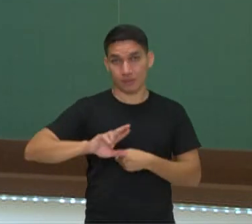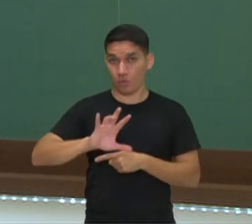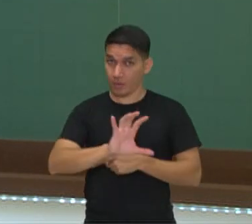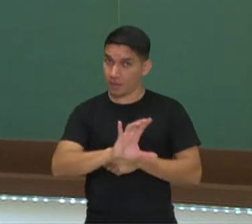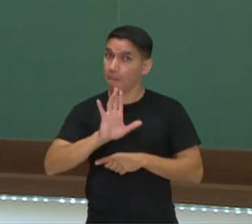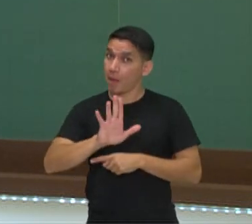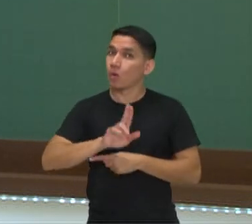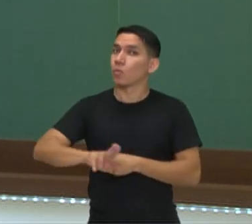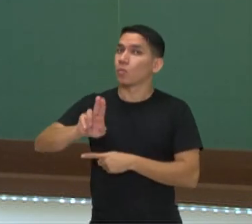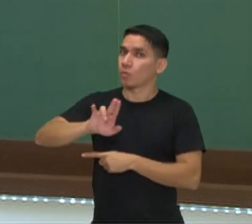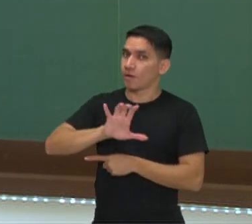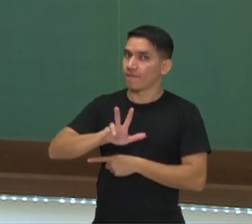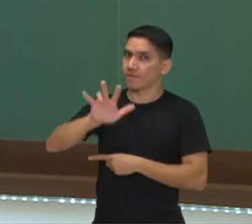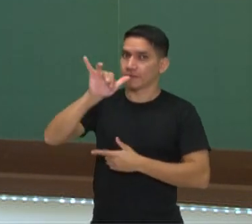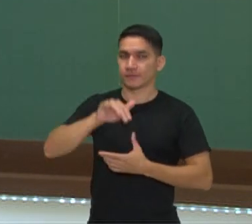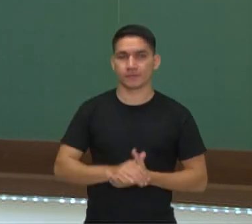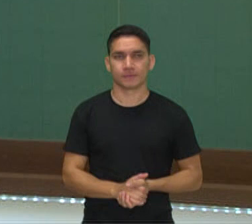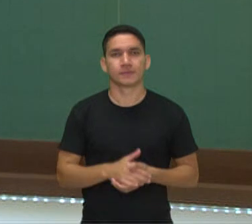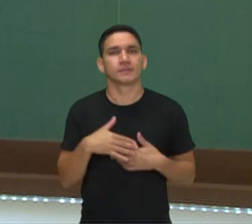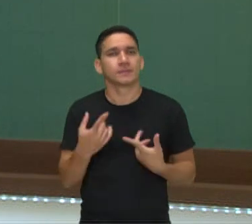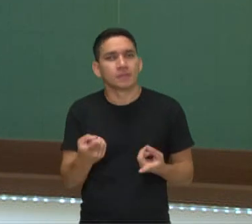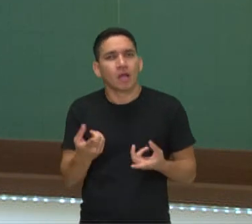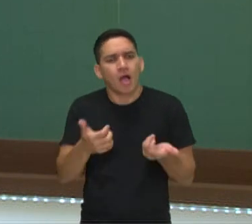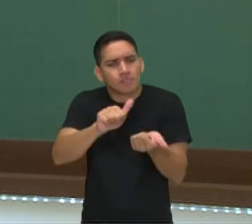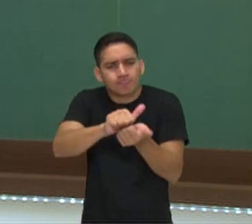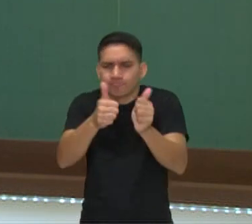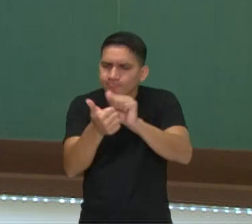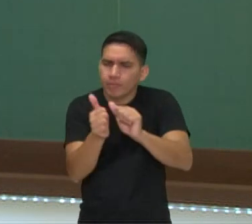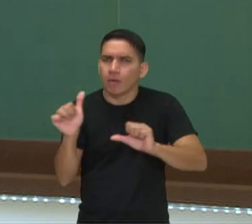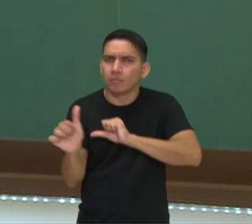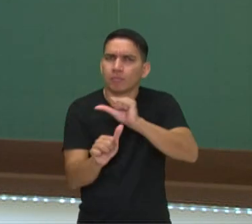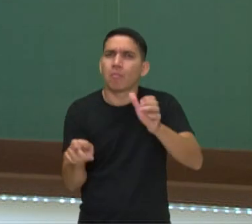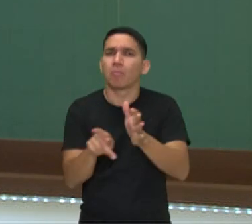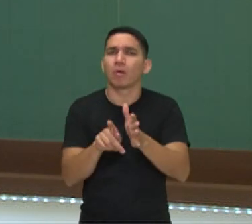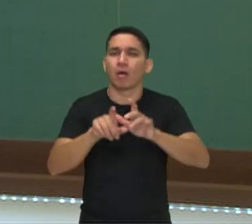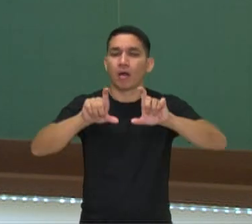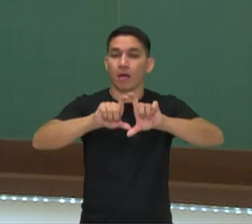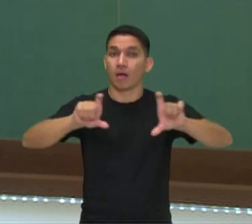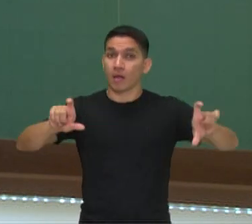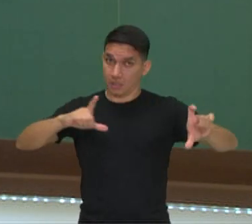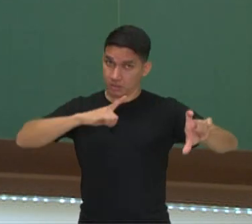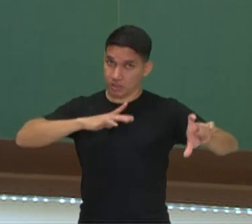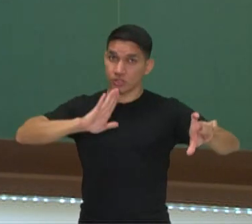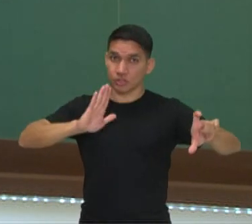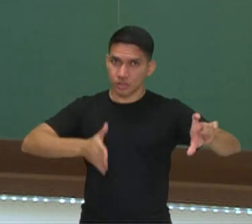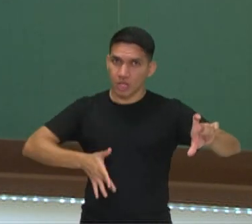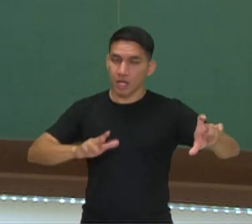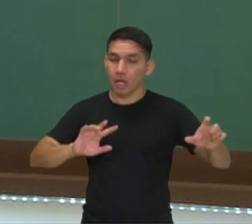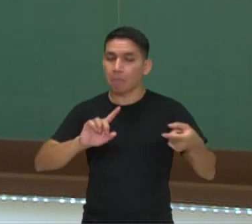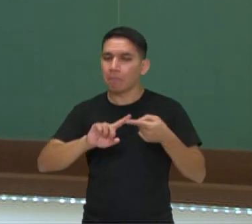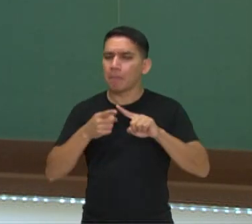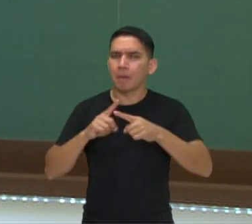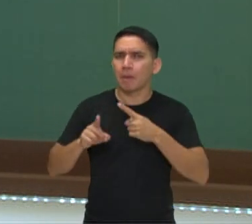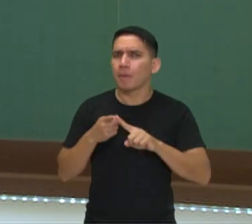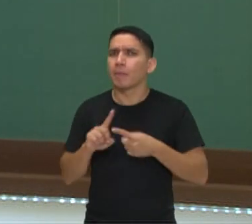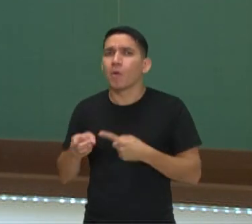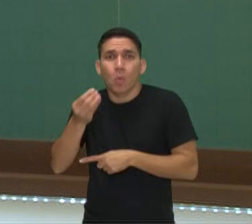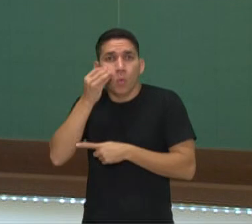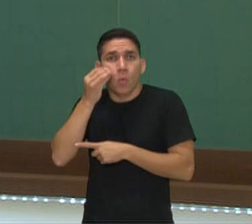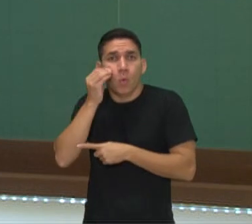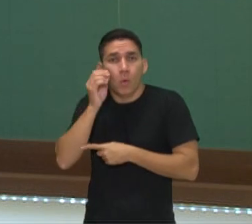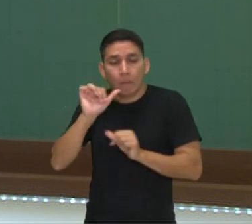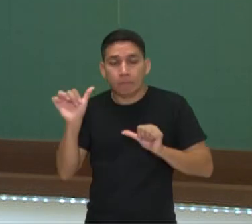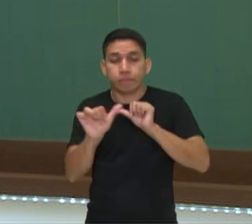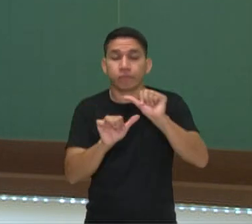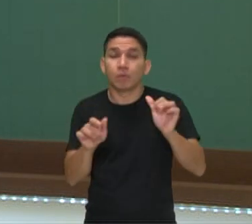vamos usar isso. Nós vamos adaptar a equação que nós temos que resolver, tentando